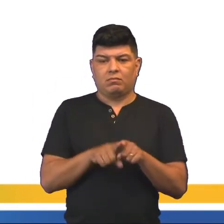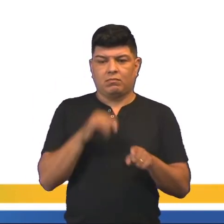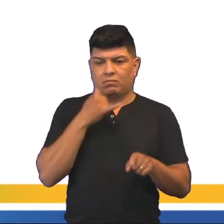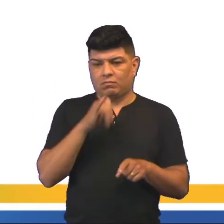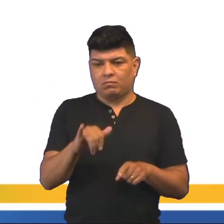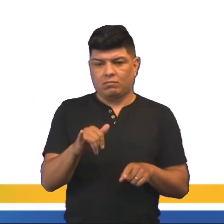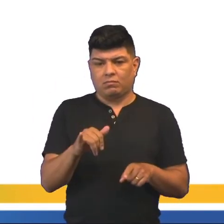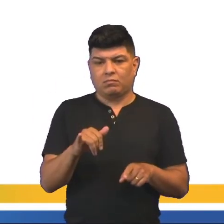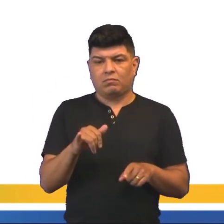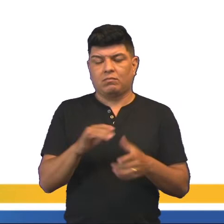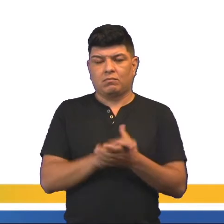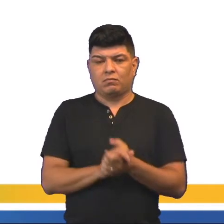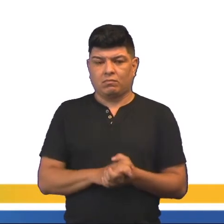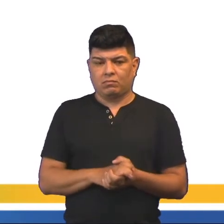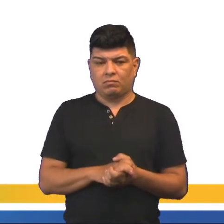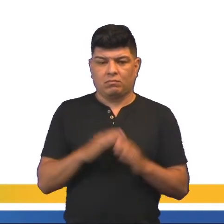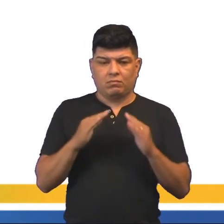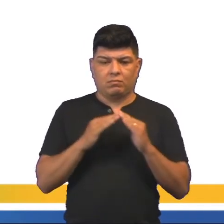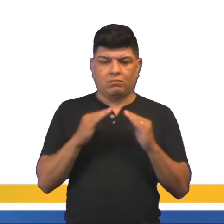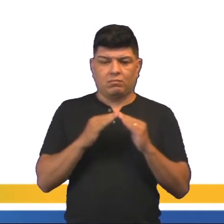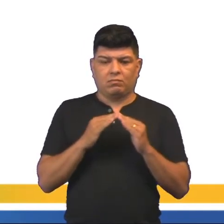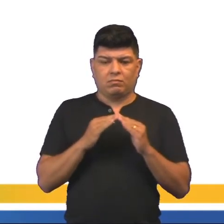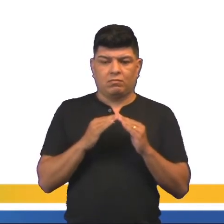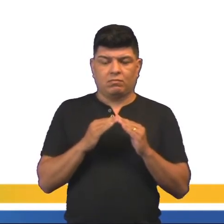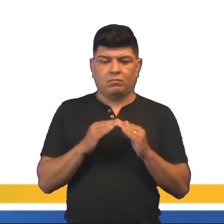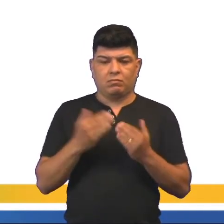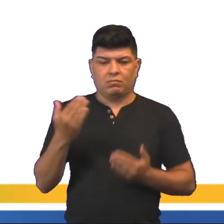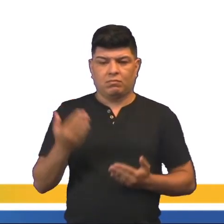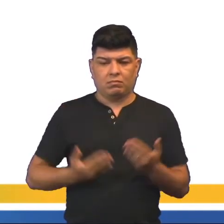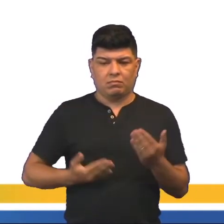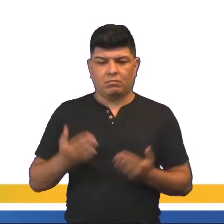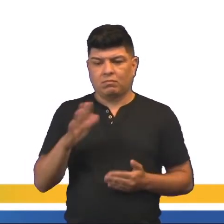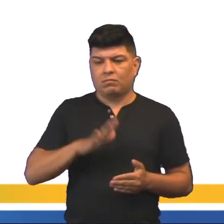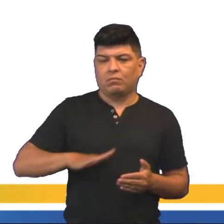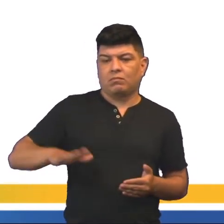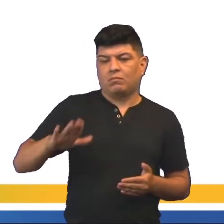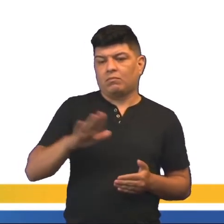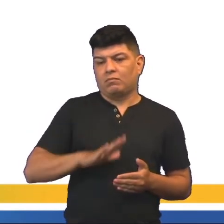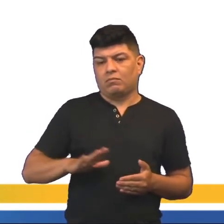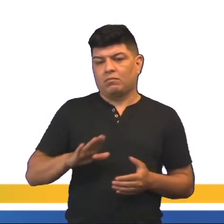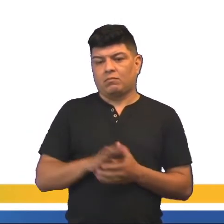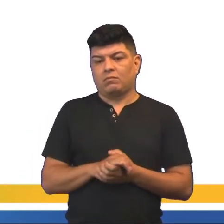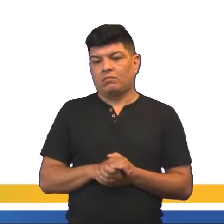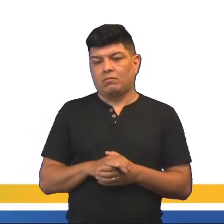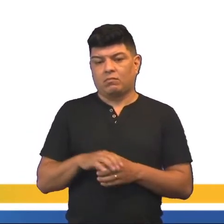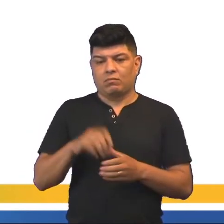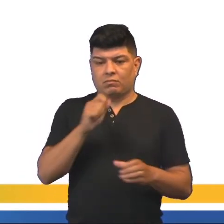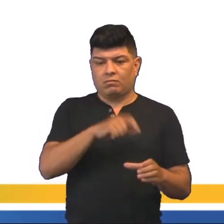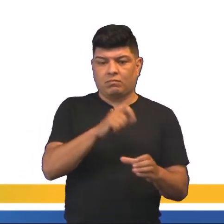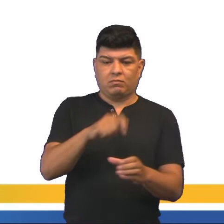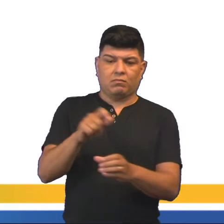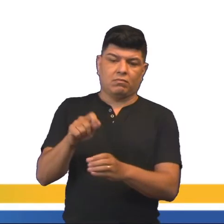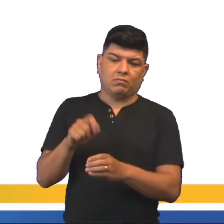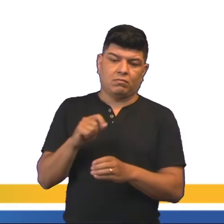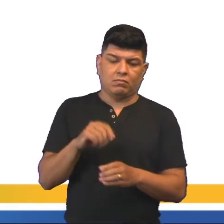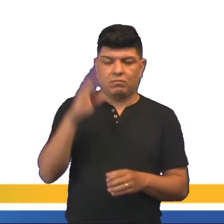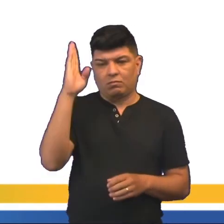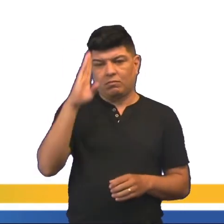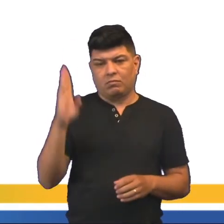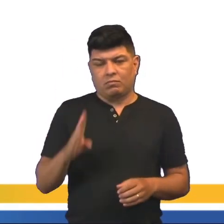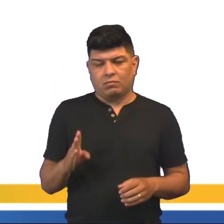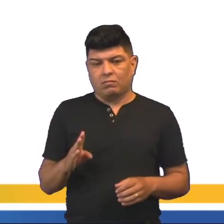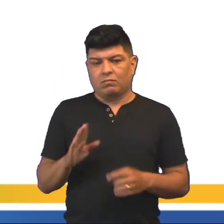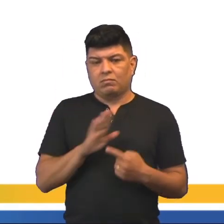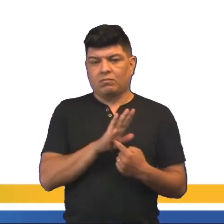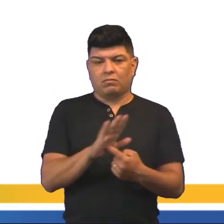energético, nas residências, nos serviços de modo gerais e até mesmo na agropecuária. O Brasil, como eu